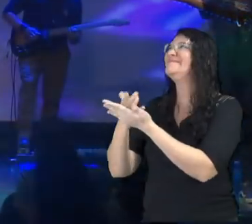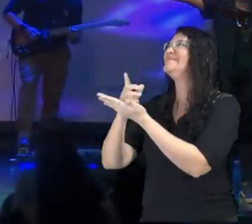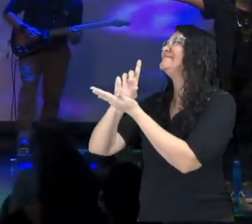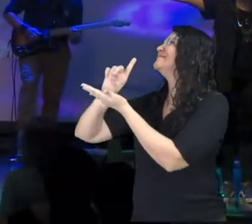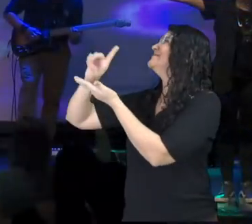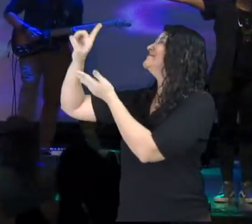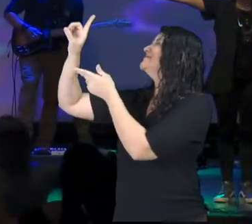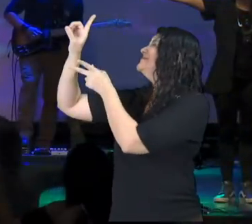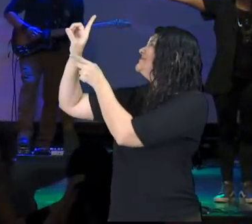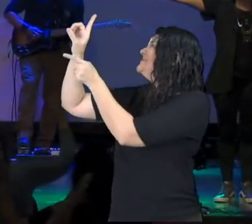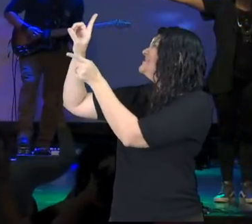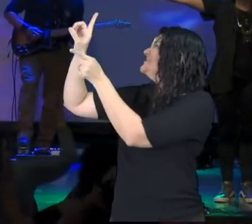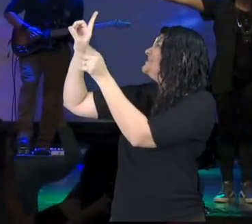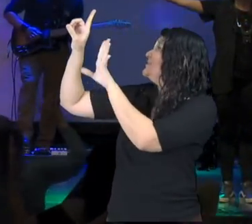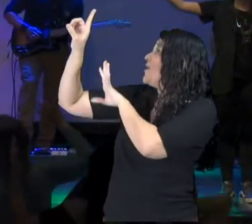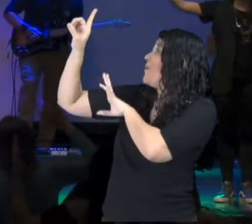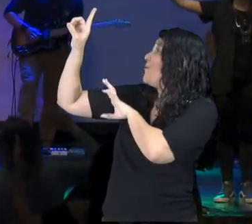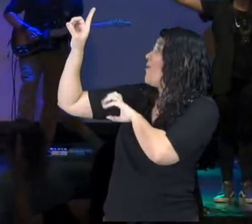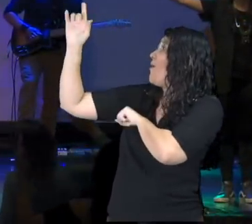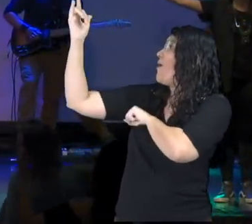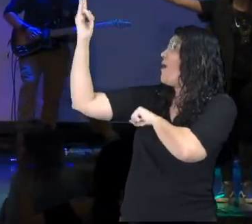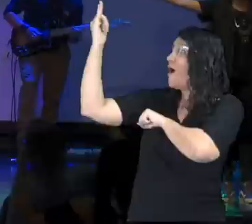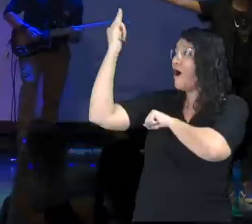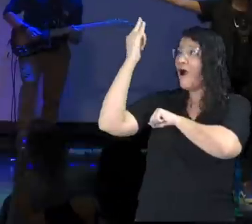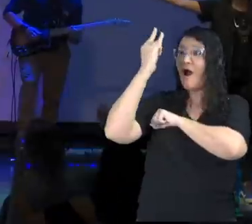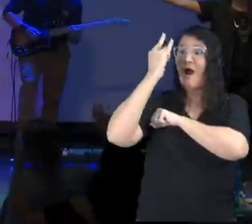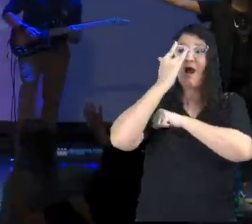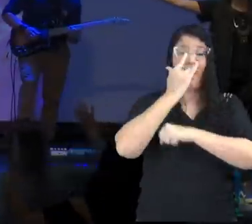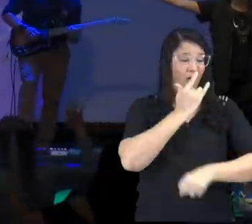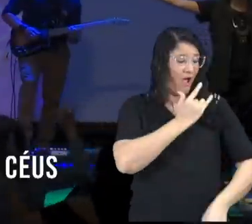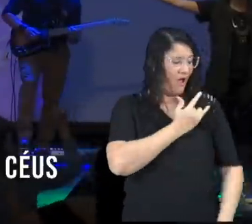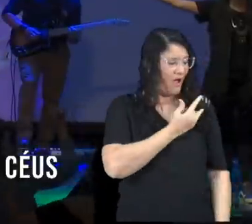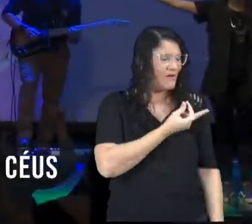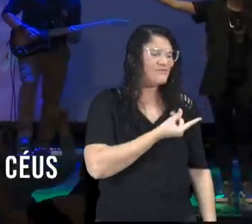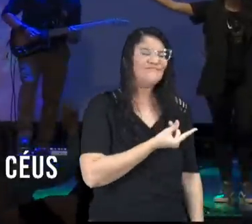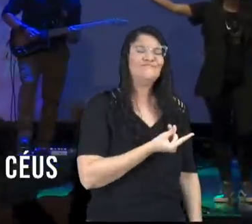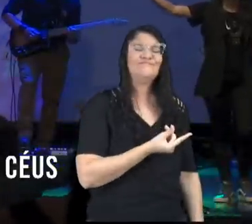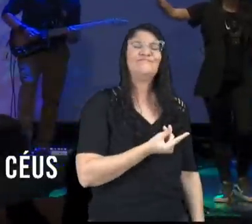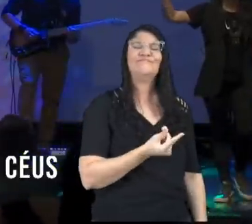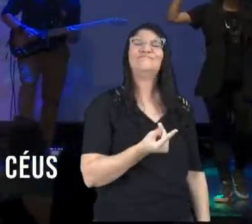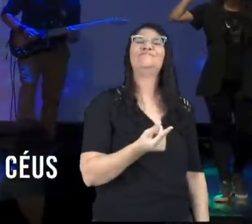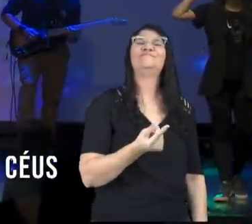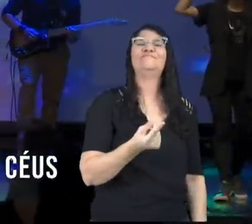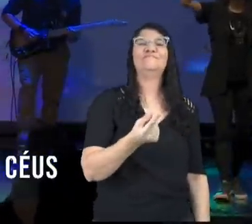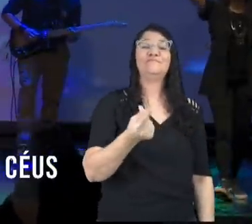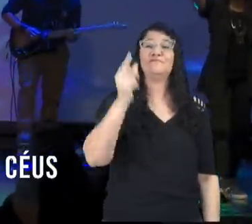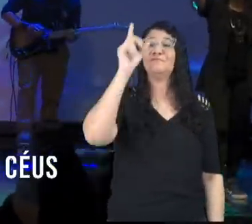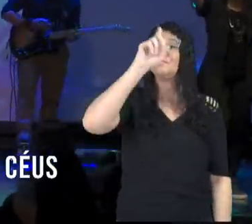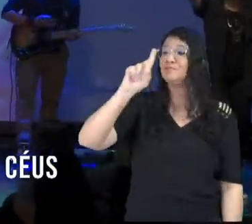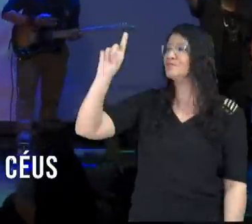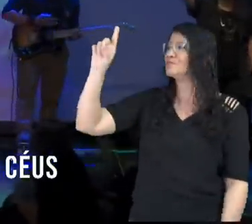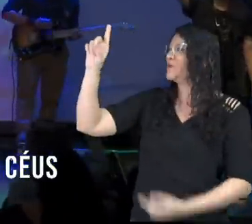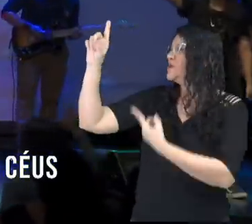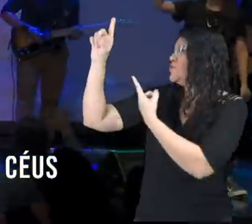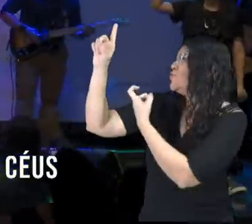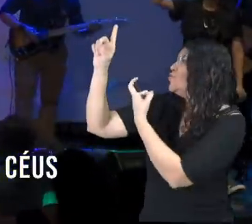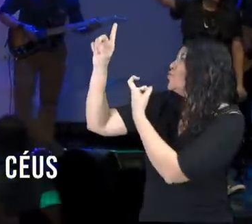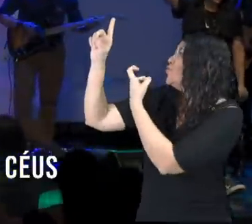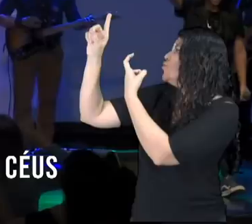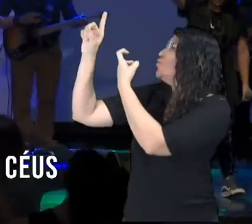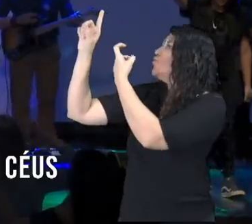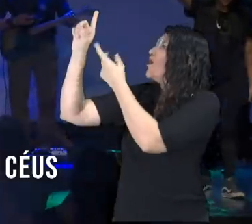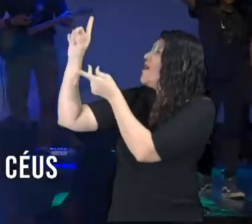Teu infinito amor. E nós declaramos: pois só Tu és